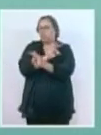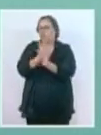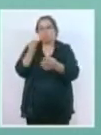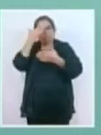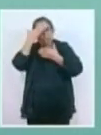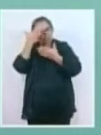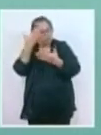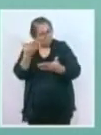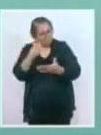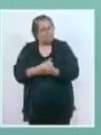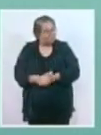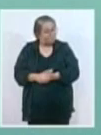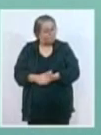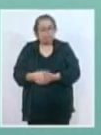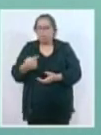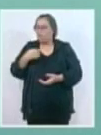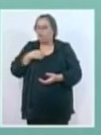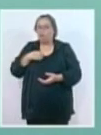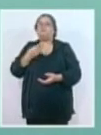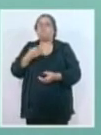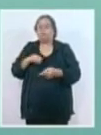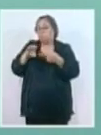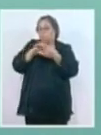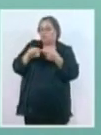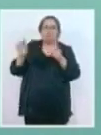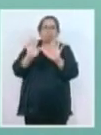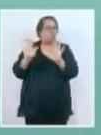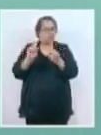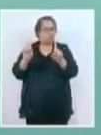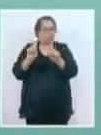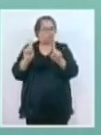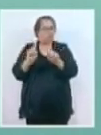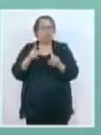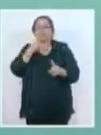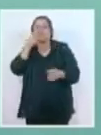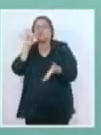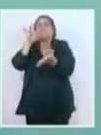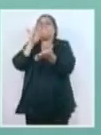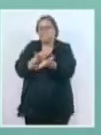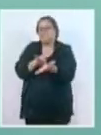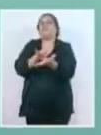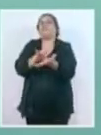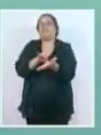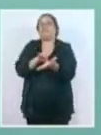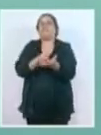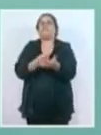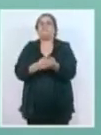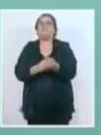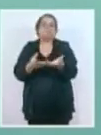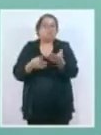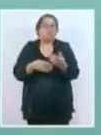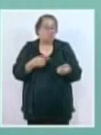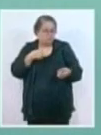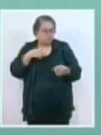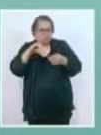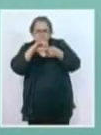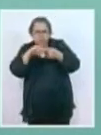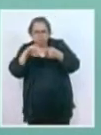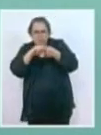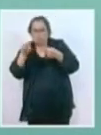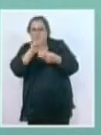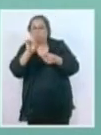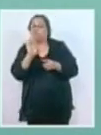Não estou aqui para bajular, vulgarmente falando, para jogar confetes. Eu estou aqui